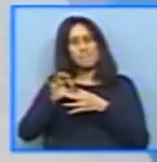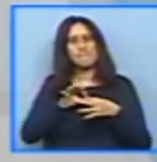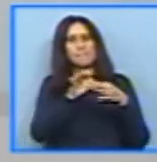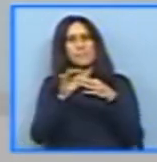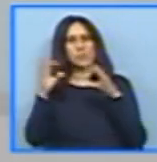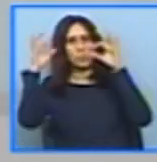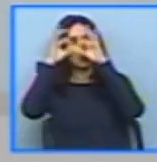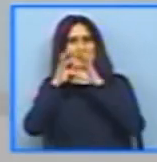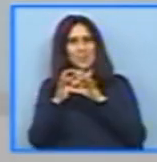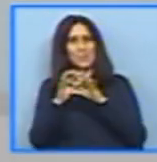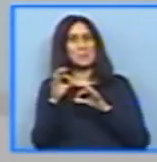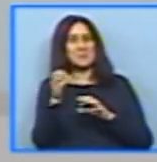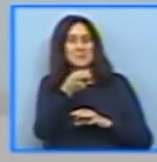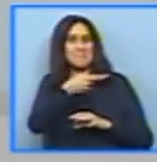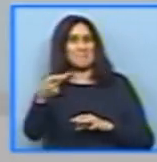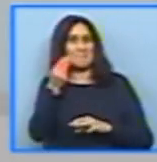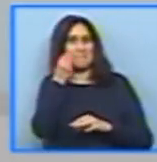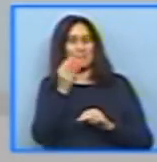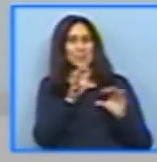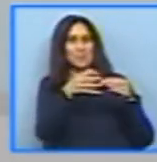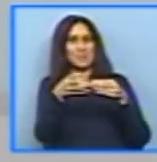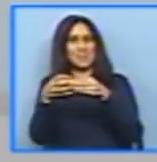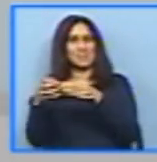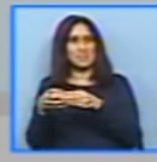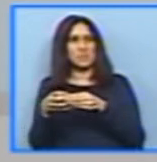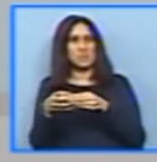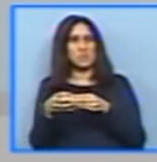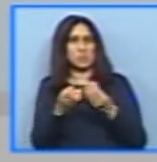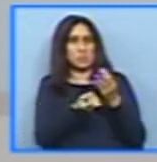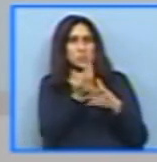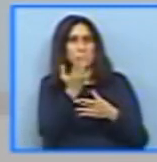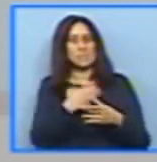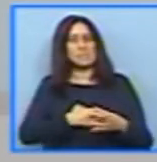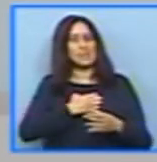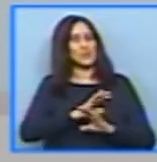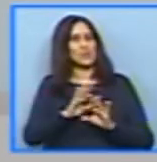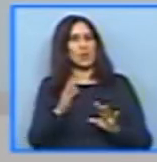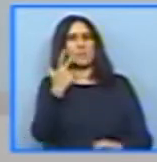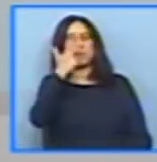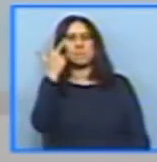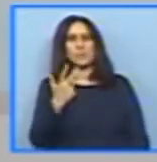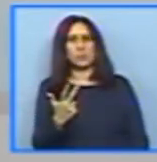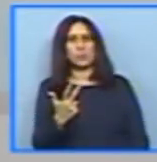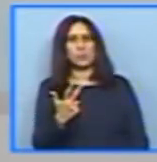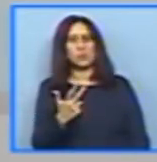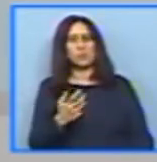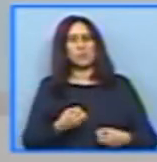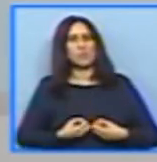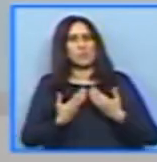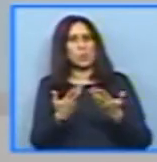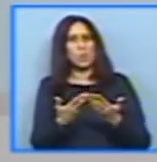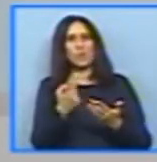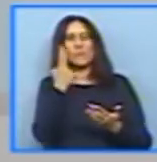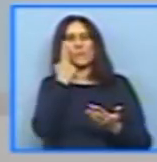formulação muito própria das comunidades das origens, que já sentiam essa plenitude traduzida na história da